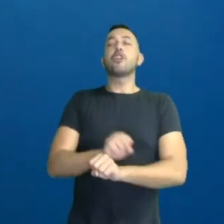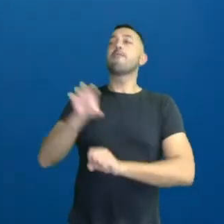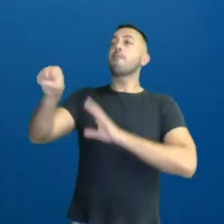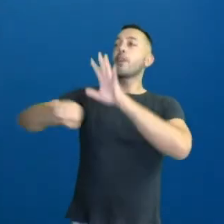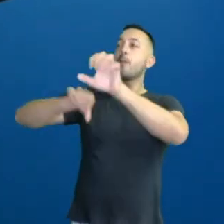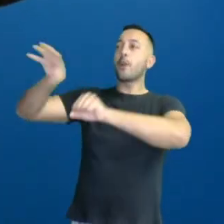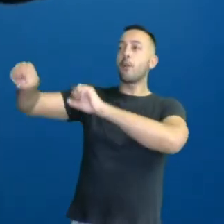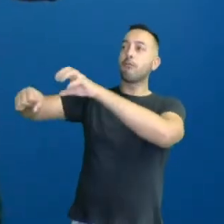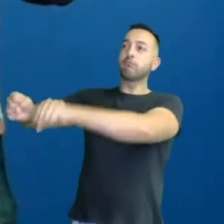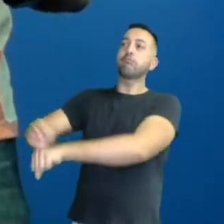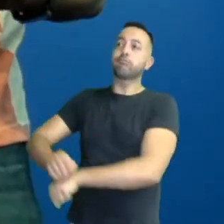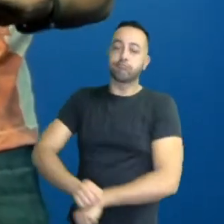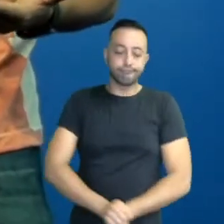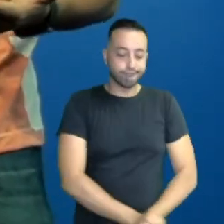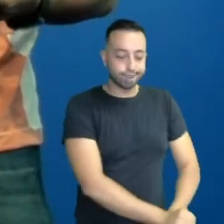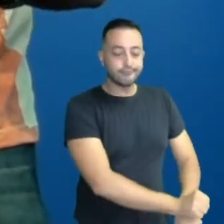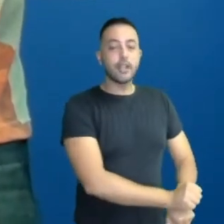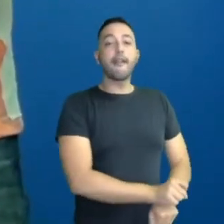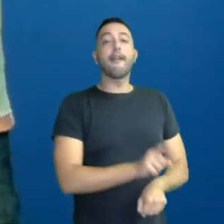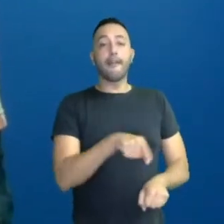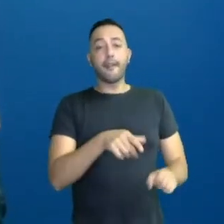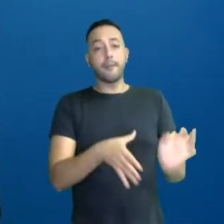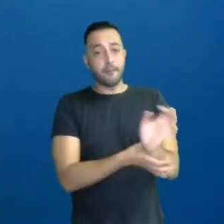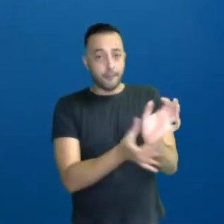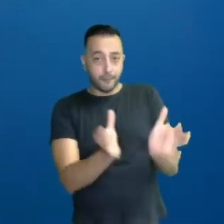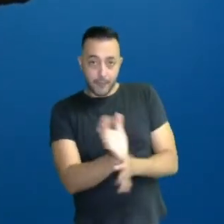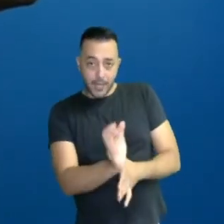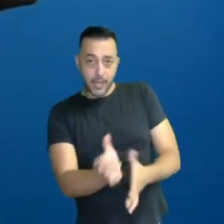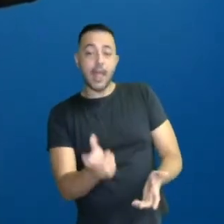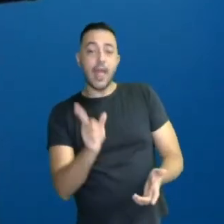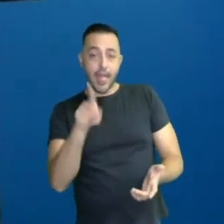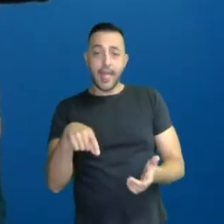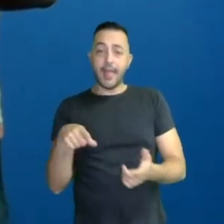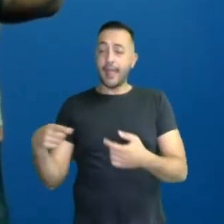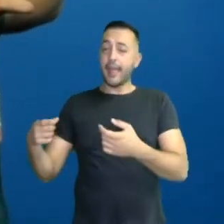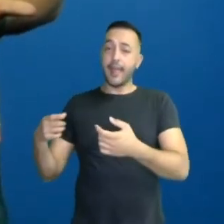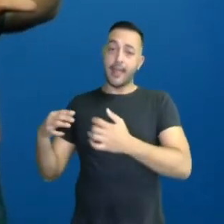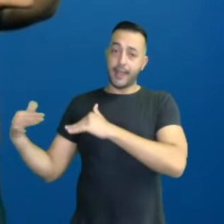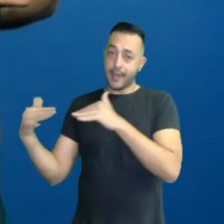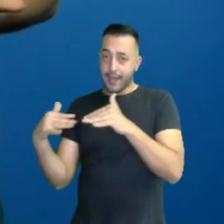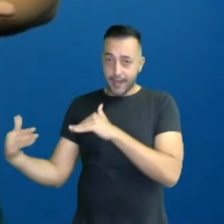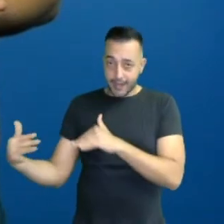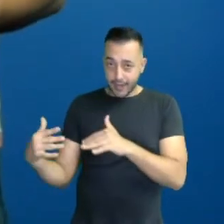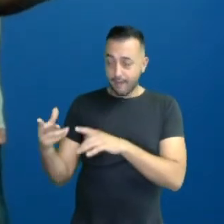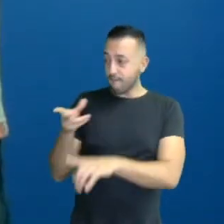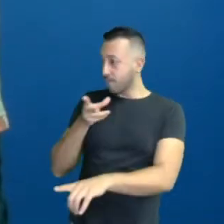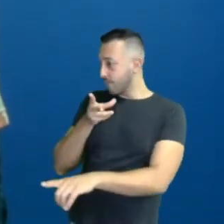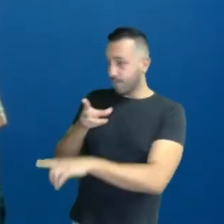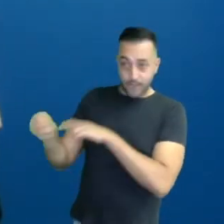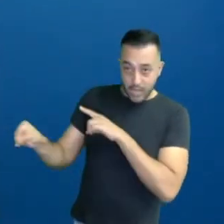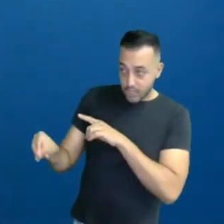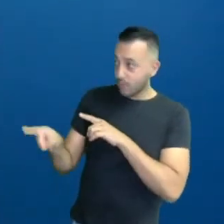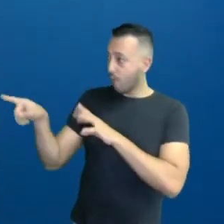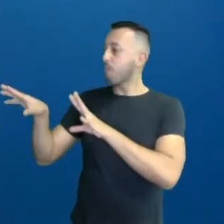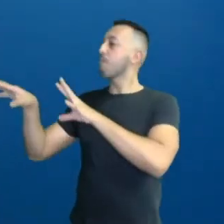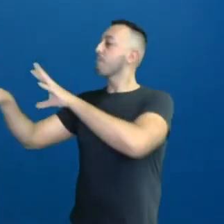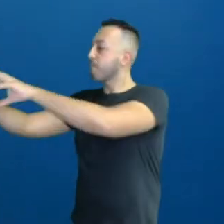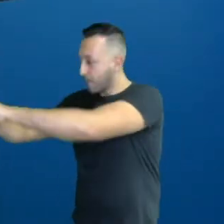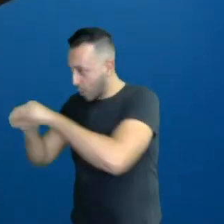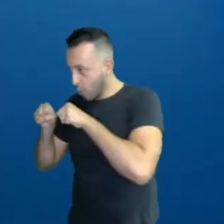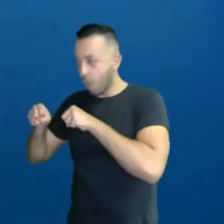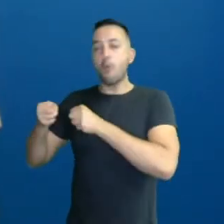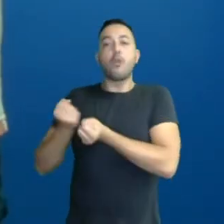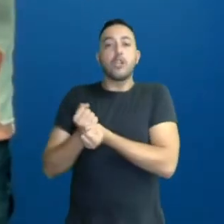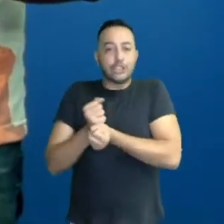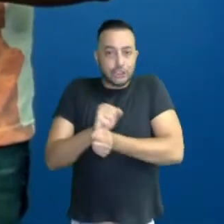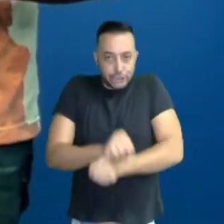Esses escravos eles vão ser prisioneiros de guerra, ou seja, os povos vencidos viravam